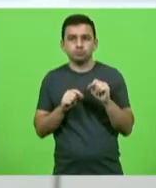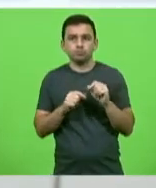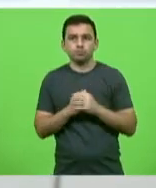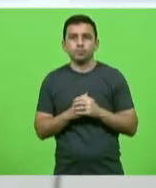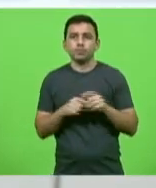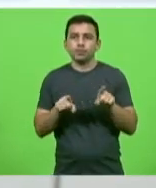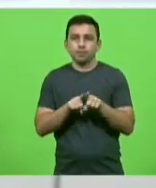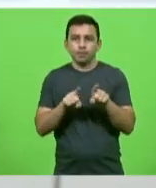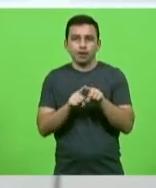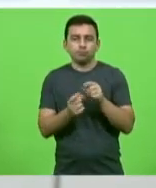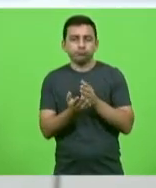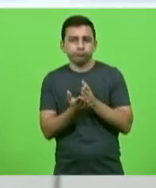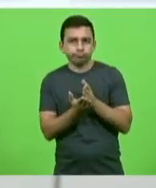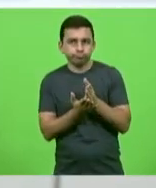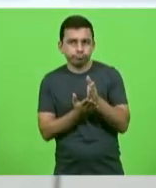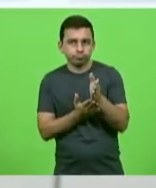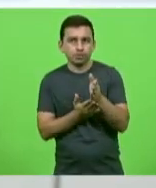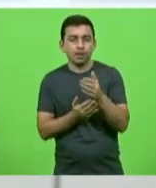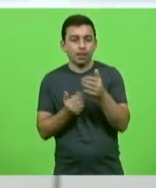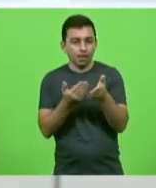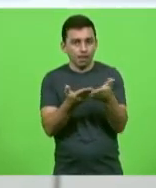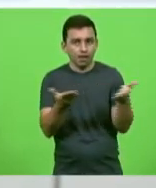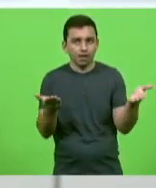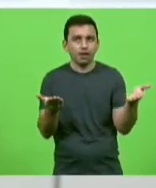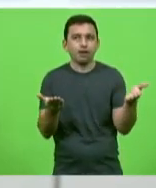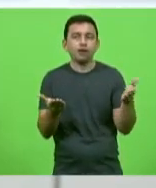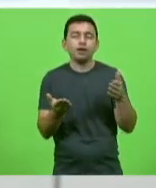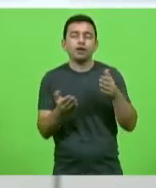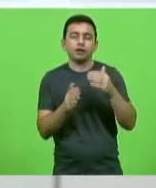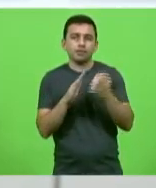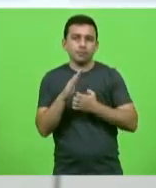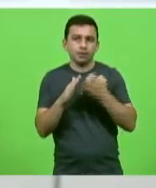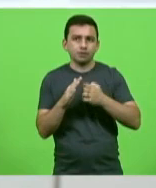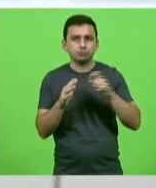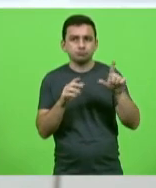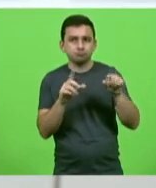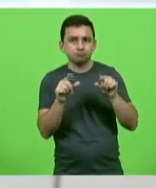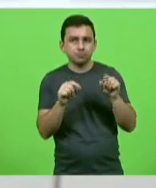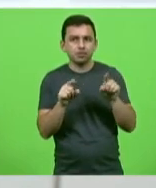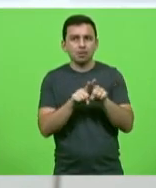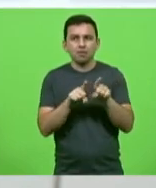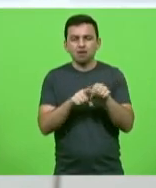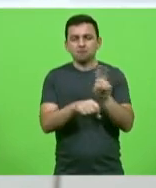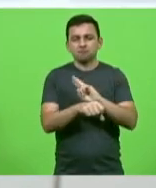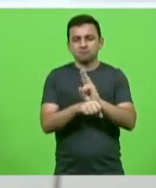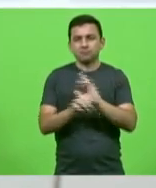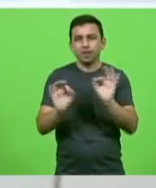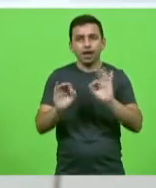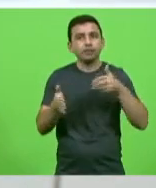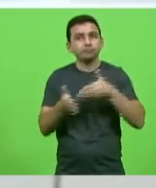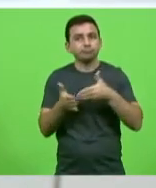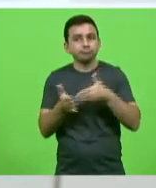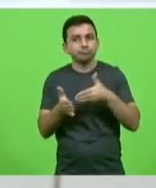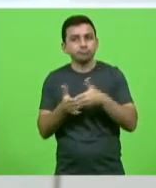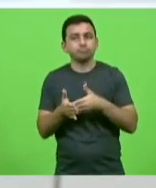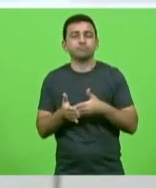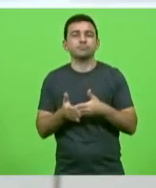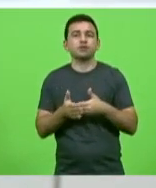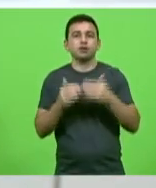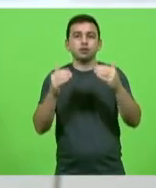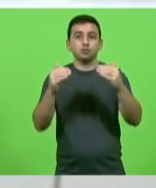direcionamento das empresas a serem contratadas e inviabilizando fiscalização Por parte dos subordinados